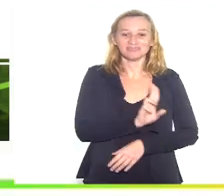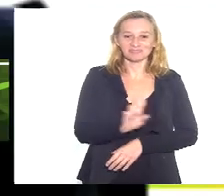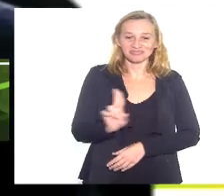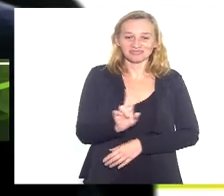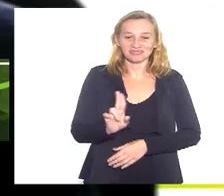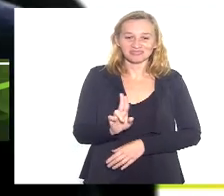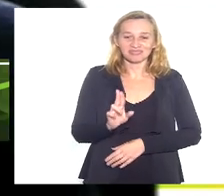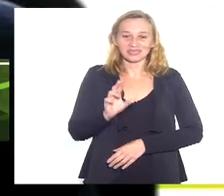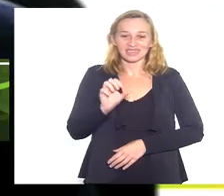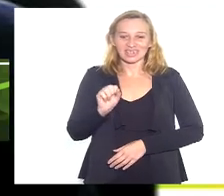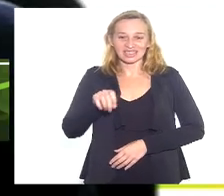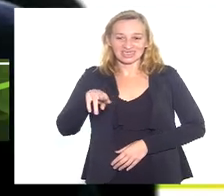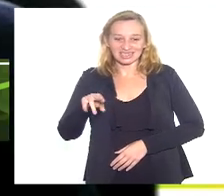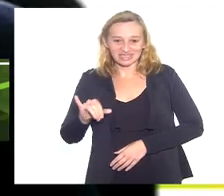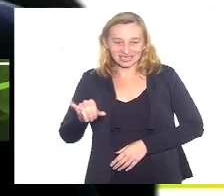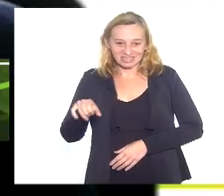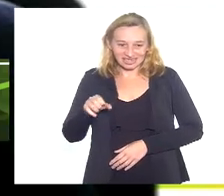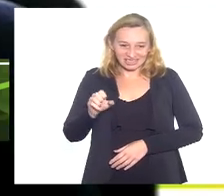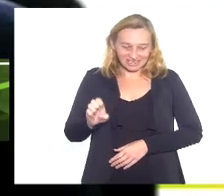Total Energy.